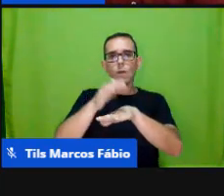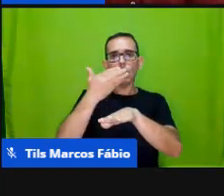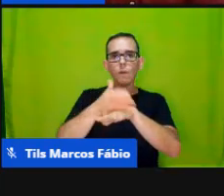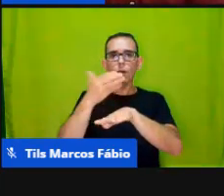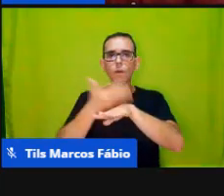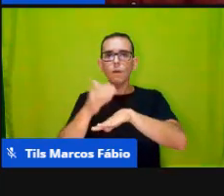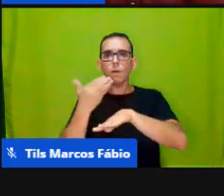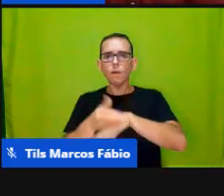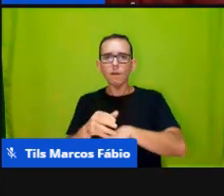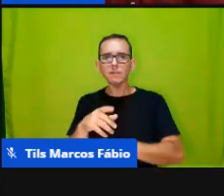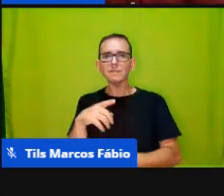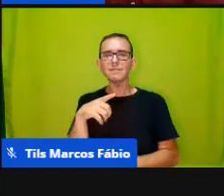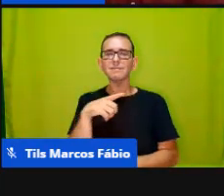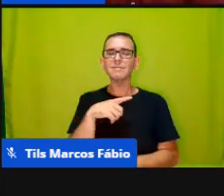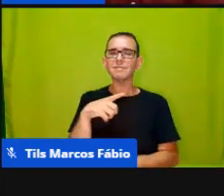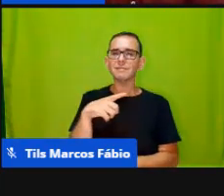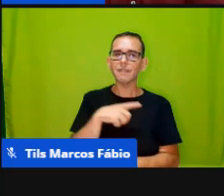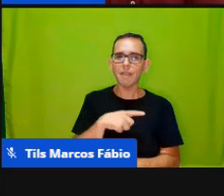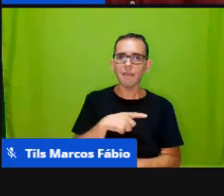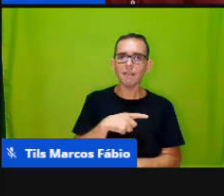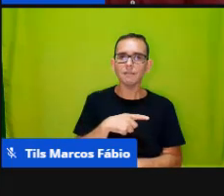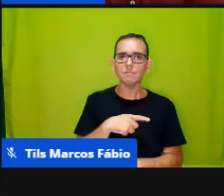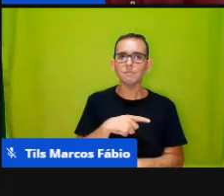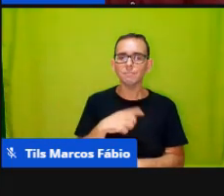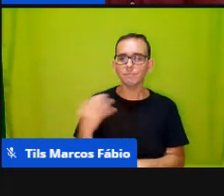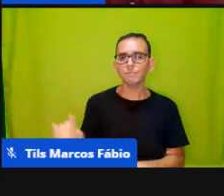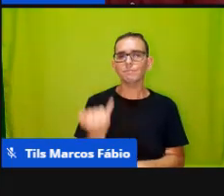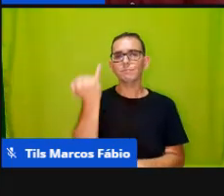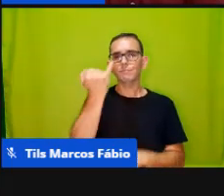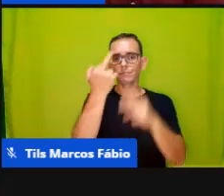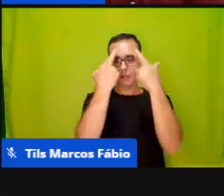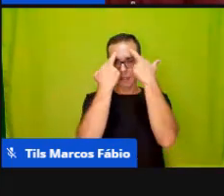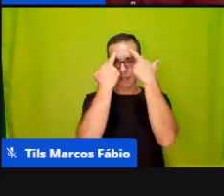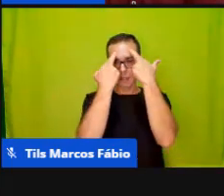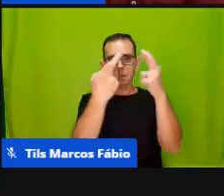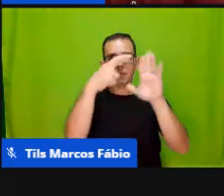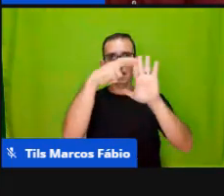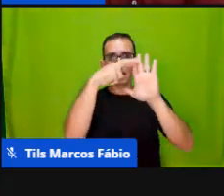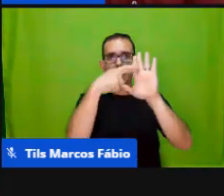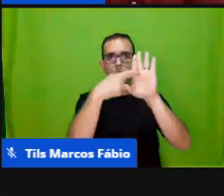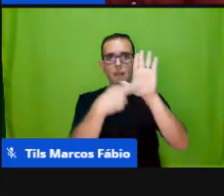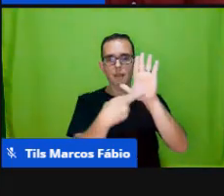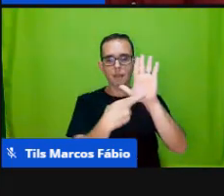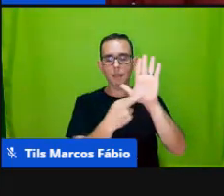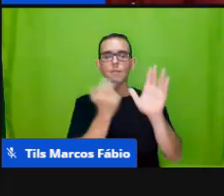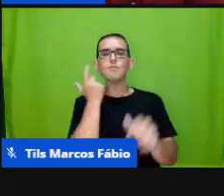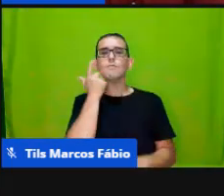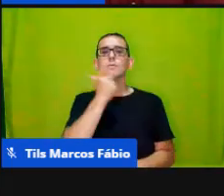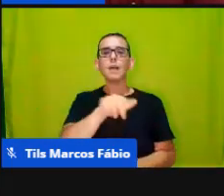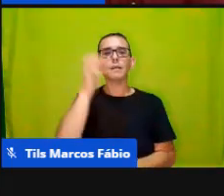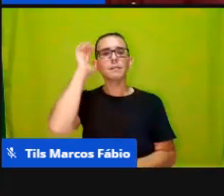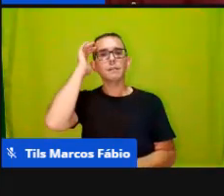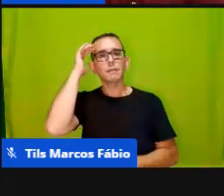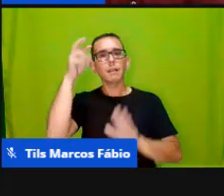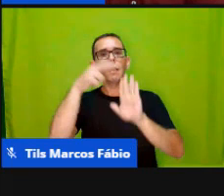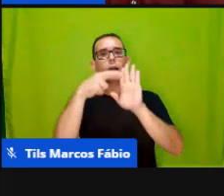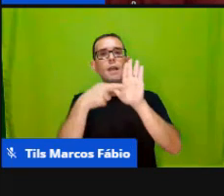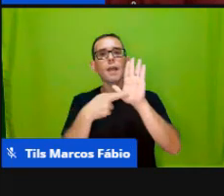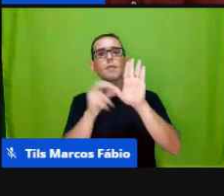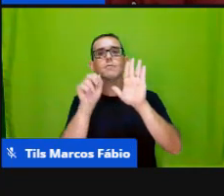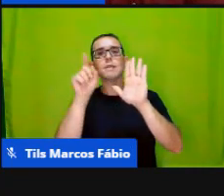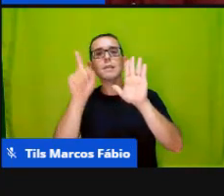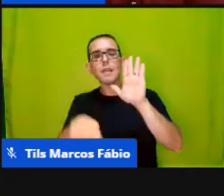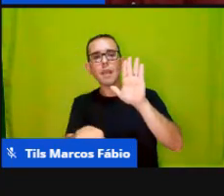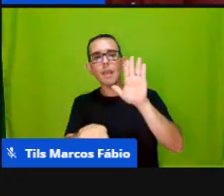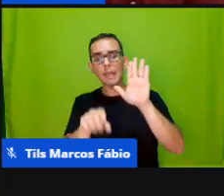uma coisa fundamental. Ela respeita a regra. Ela entende o que é regra. E ela sabe que se